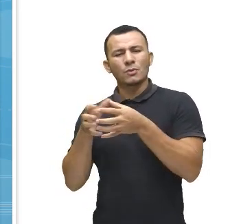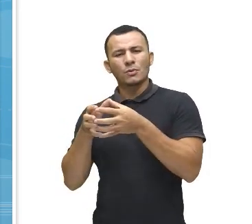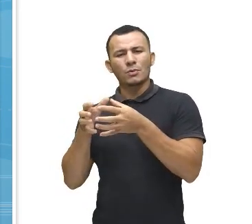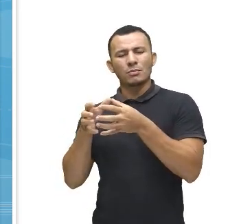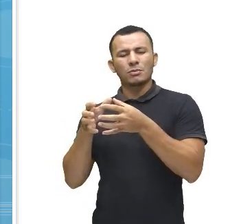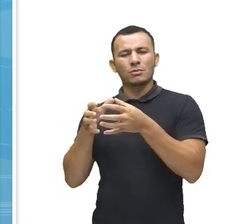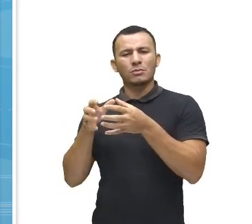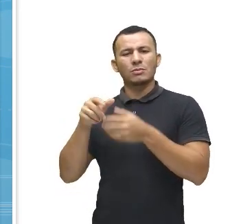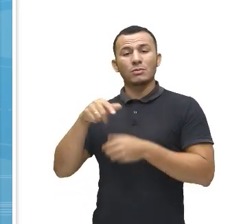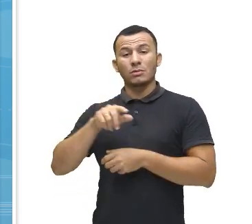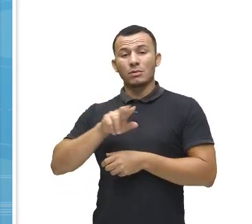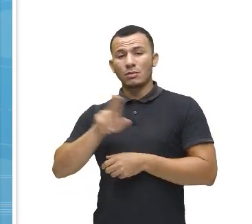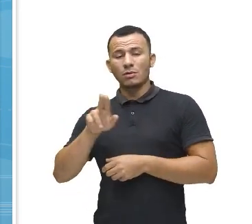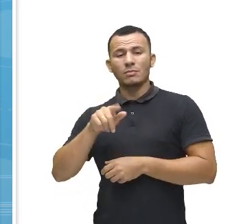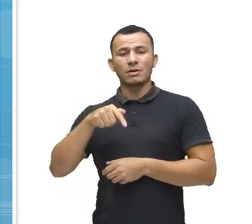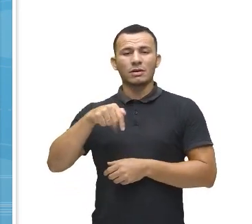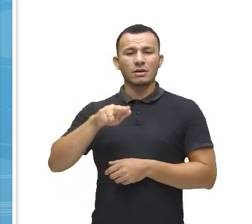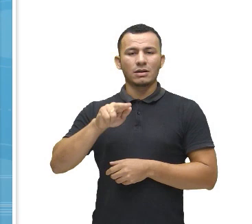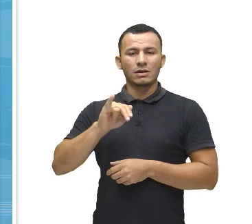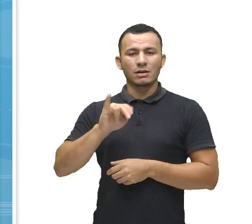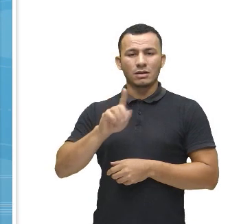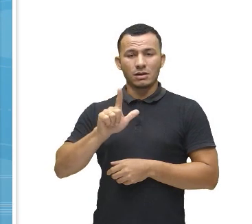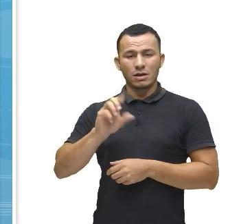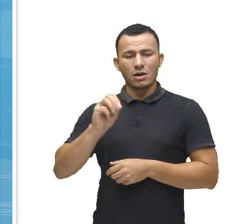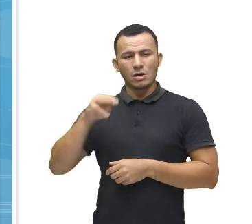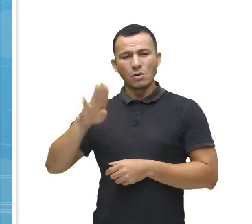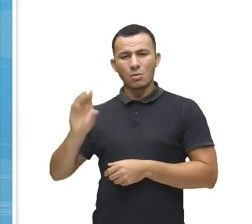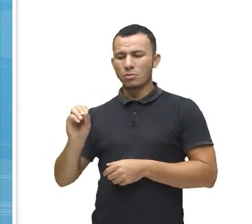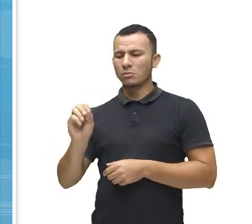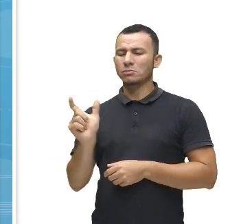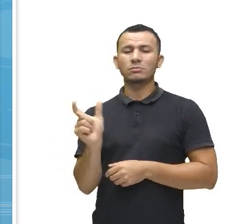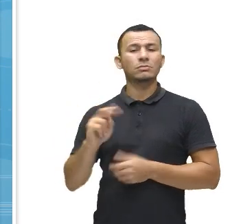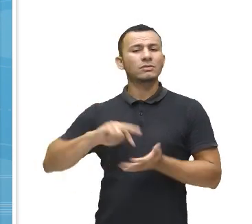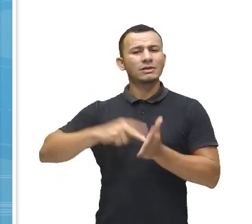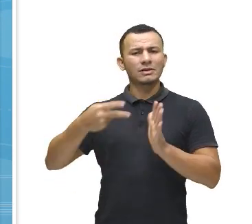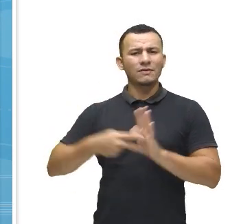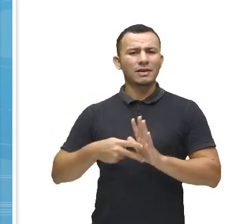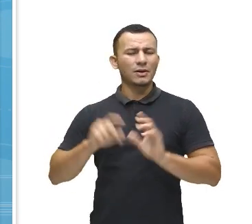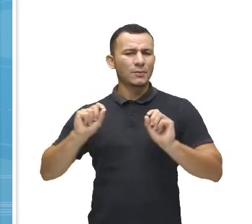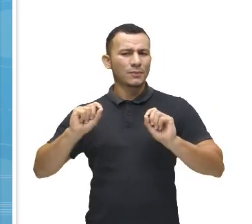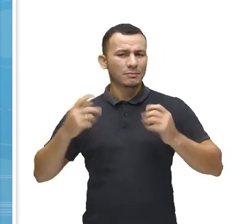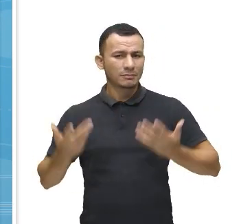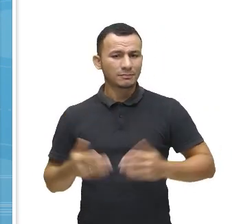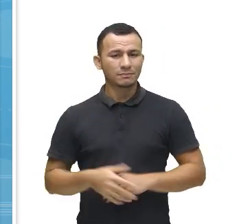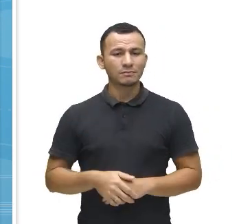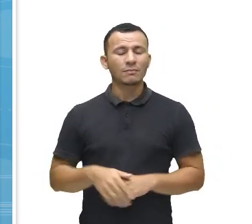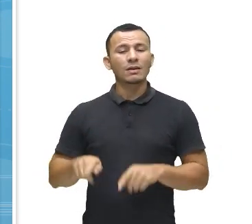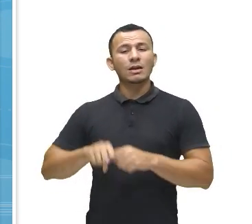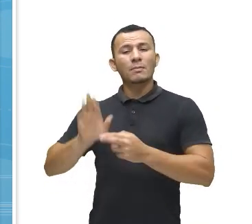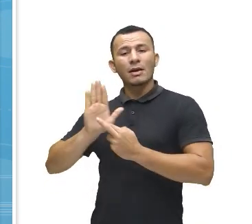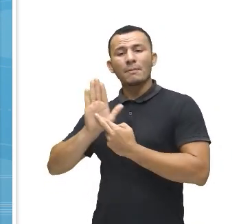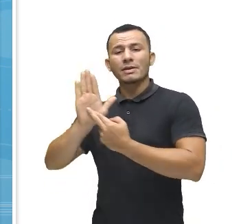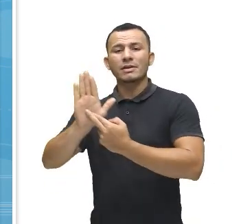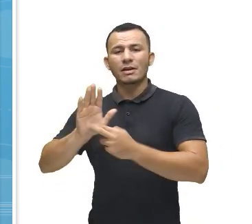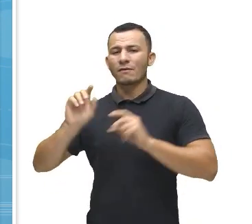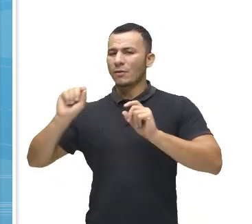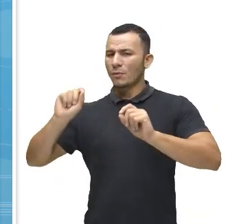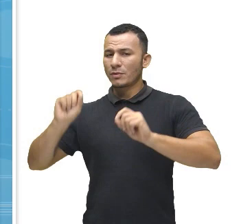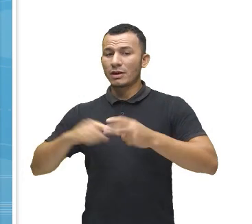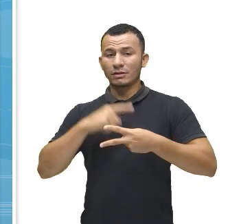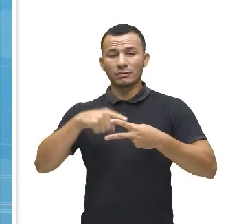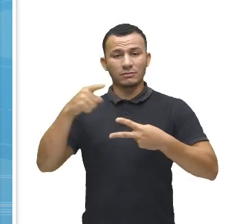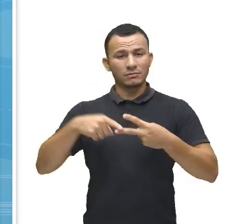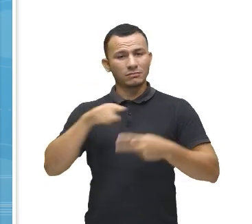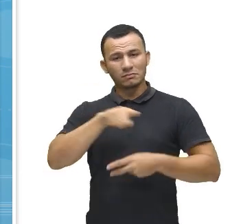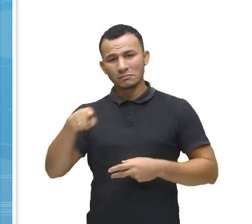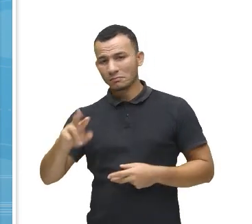vocês o que era quilombos, para quem pegou a aula anterior também sabe o que é quilombo, e o que eles representavam. Vocês vão responder isso para mim, tá,